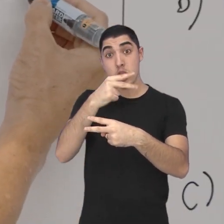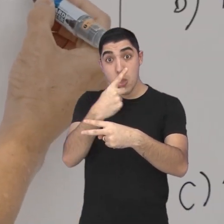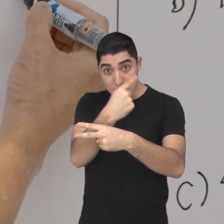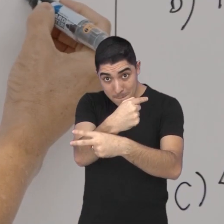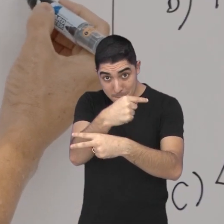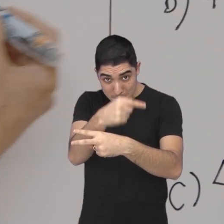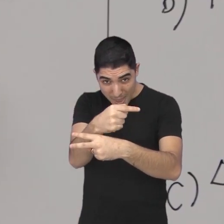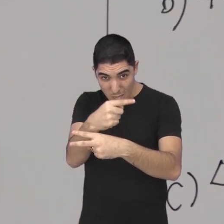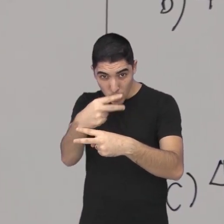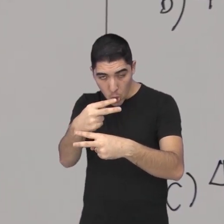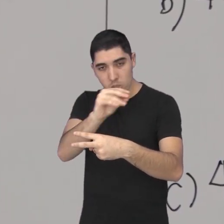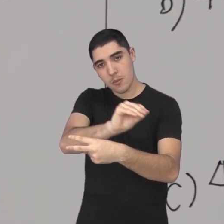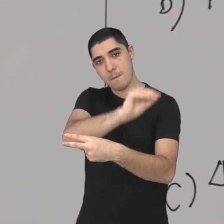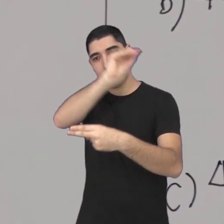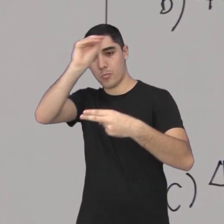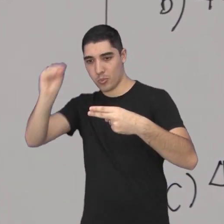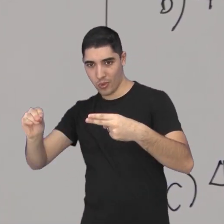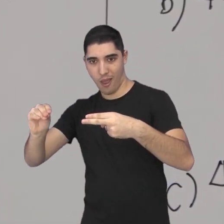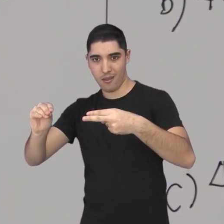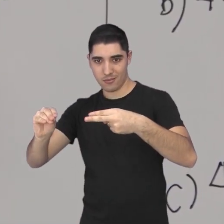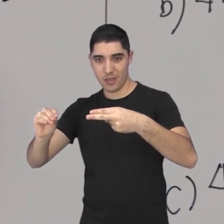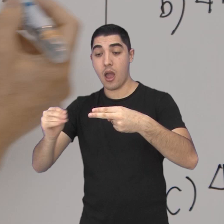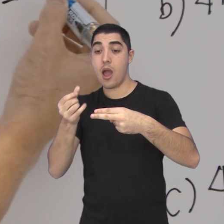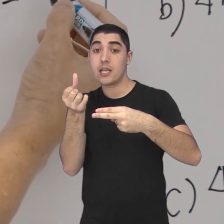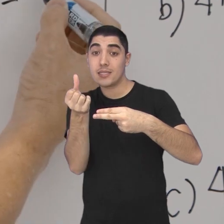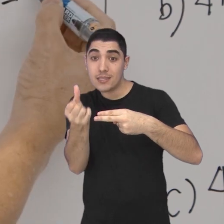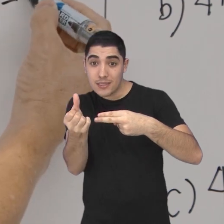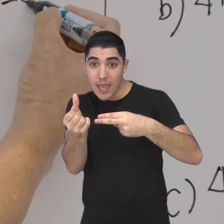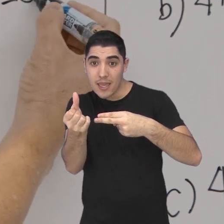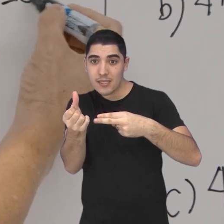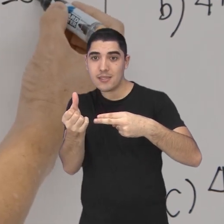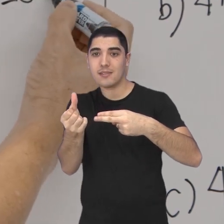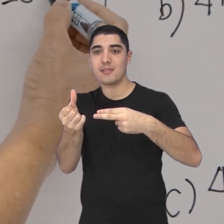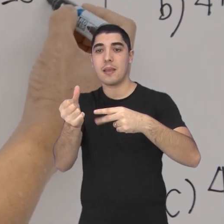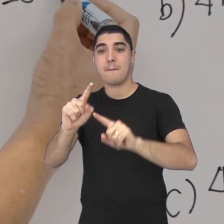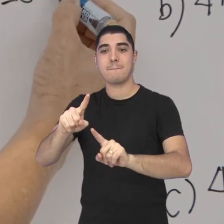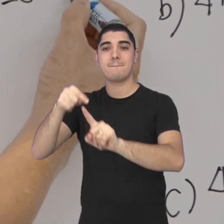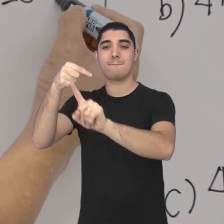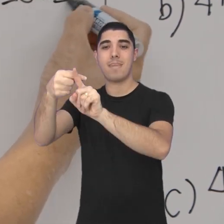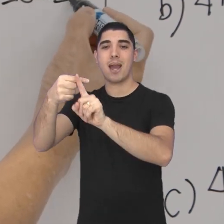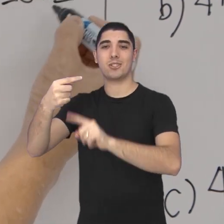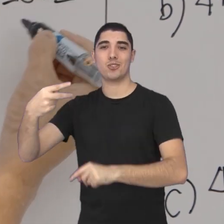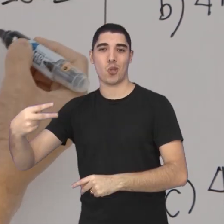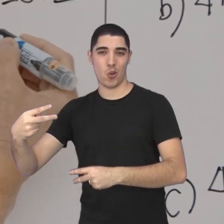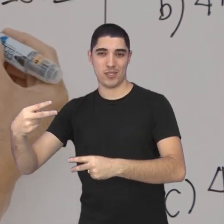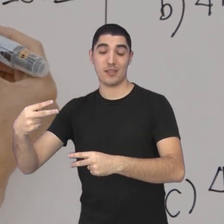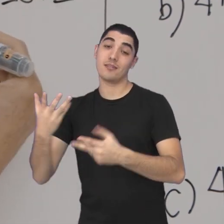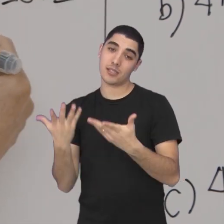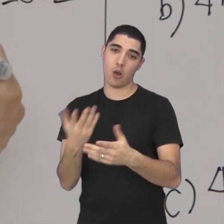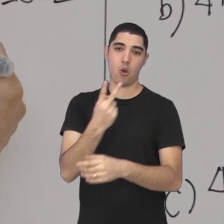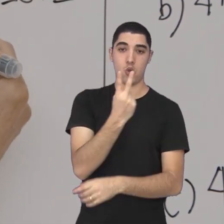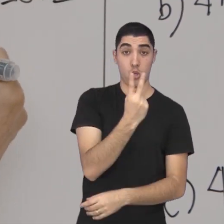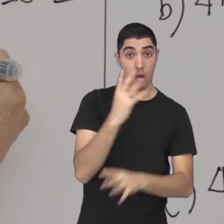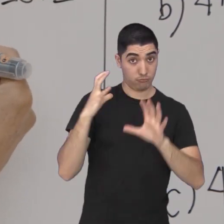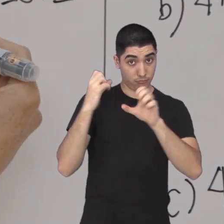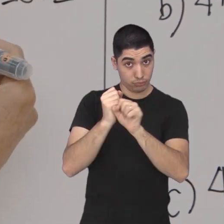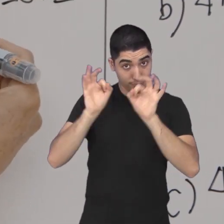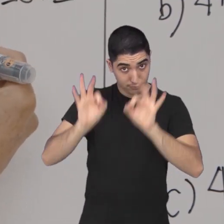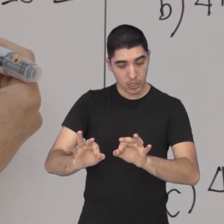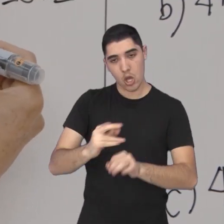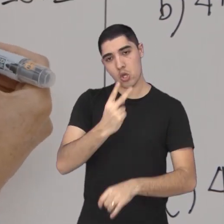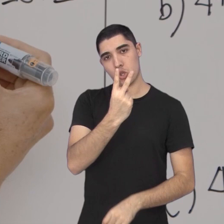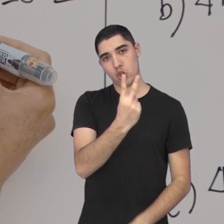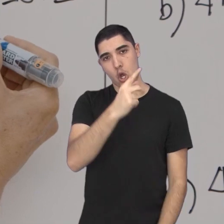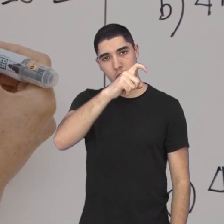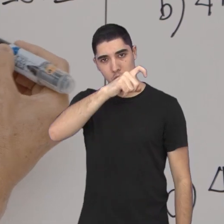2x igual a 6 mais 2. Né? Isso